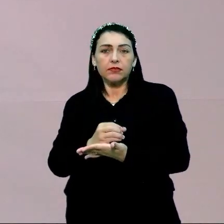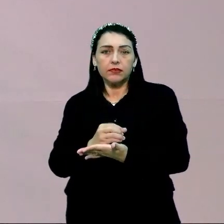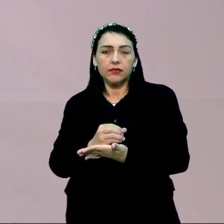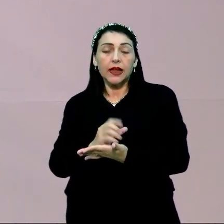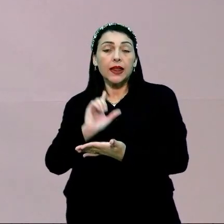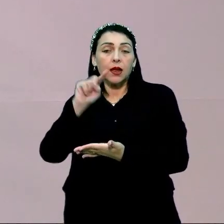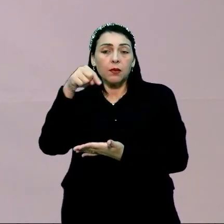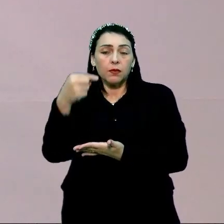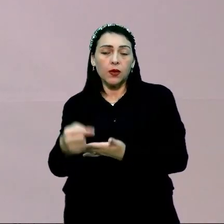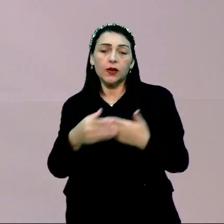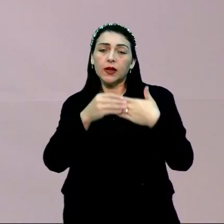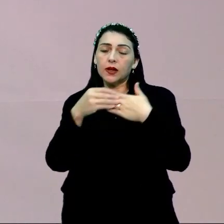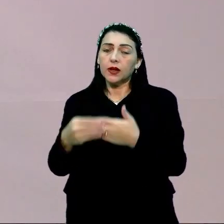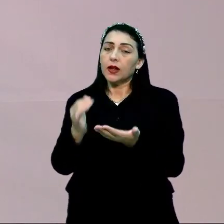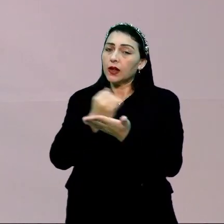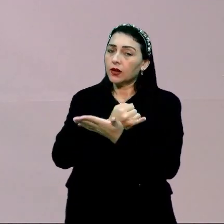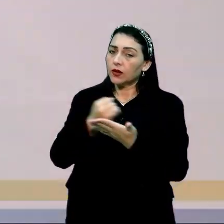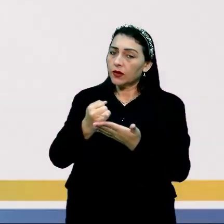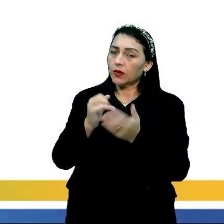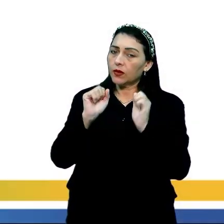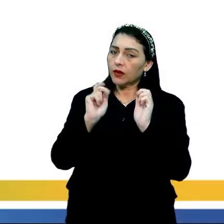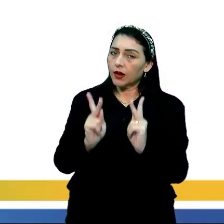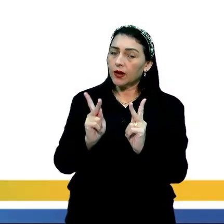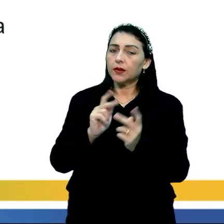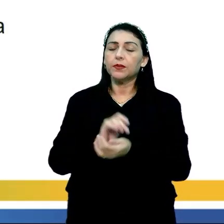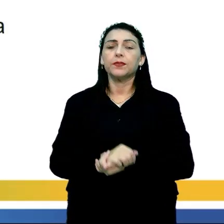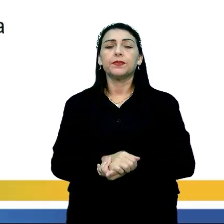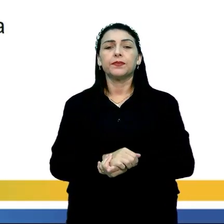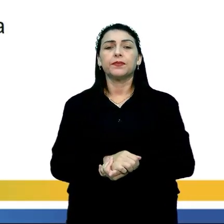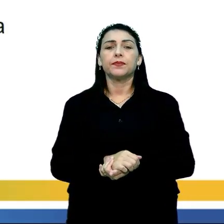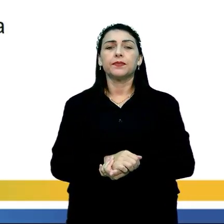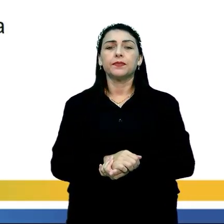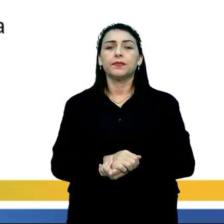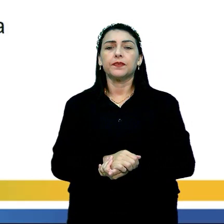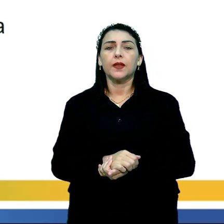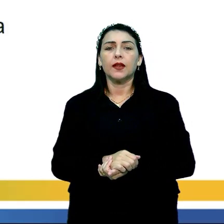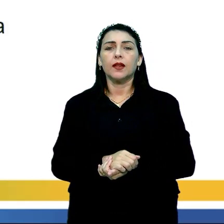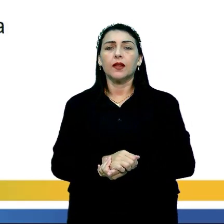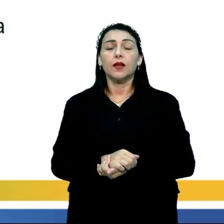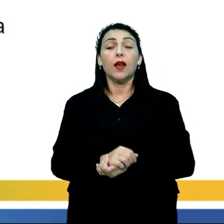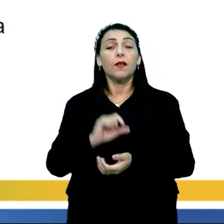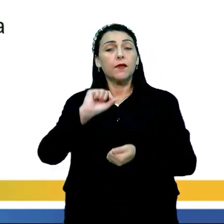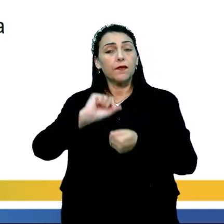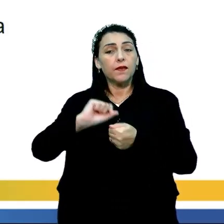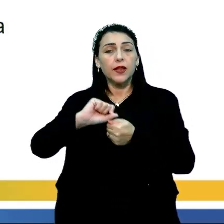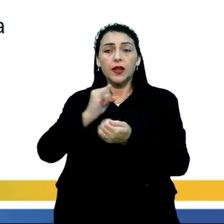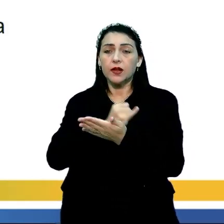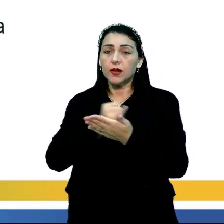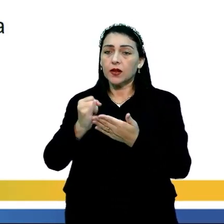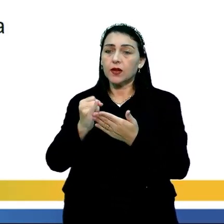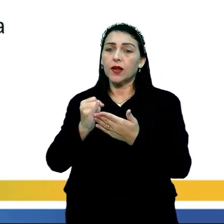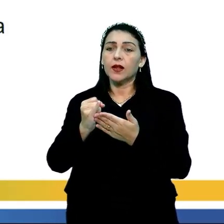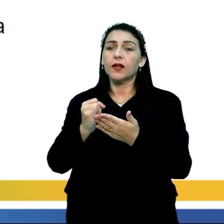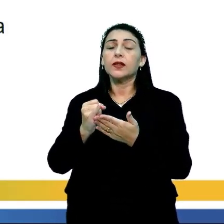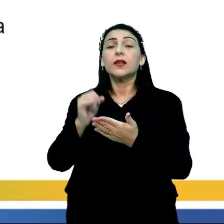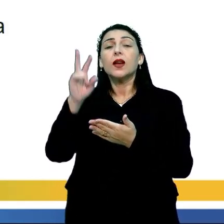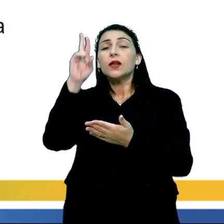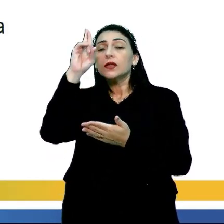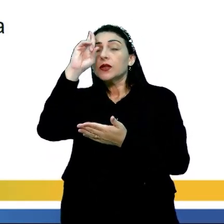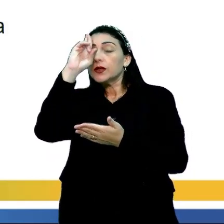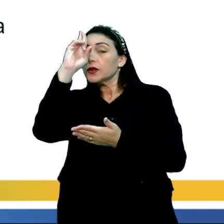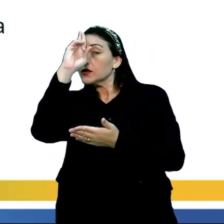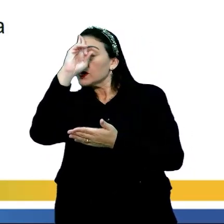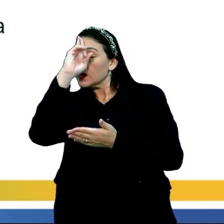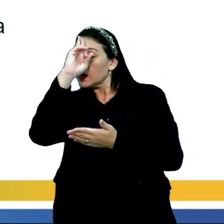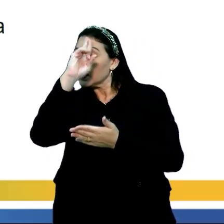aí logo em seguida eu trago a introdução, tá? E aqui como é feita a introdução a partir de uma alusão